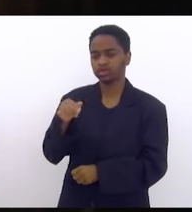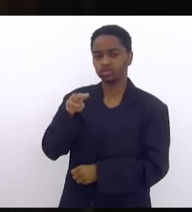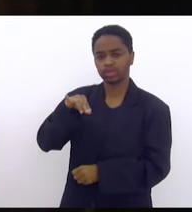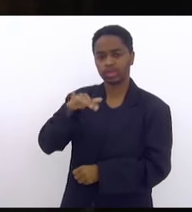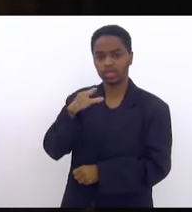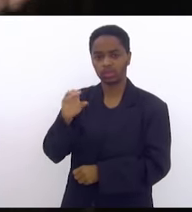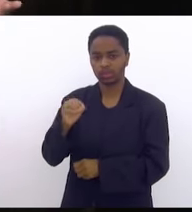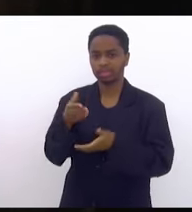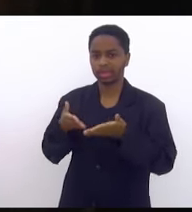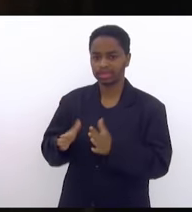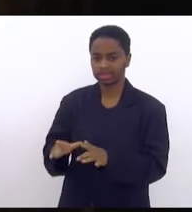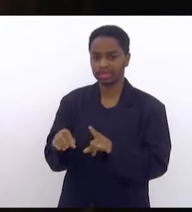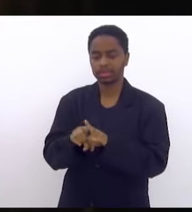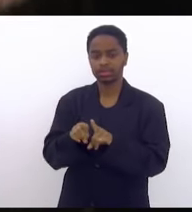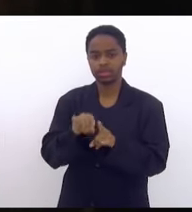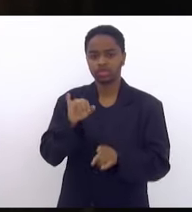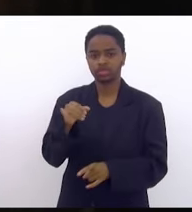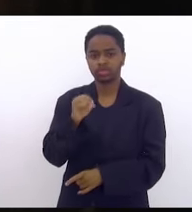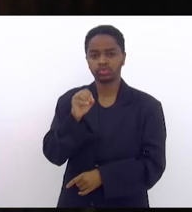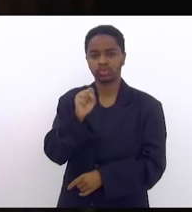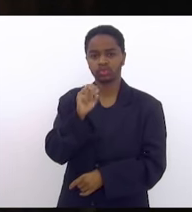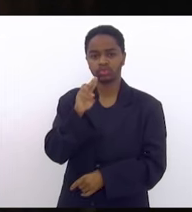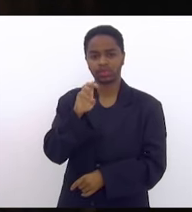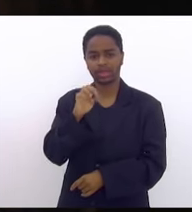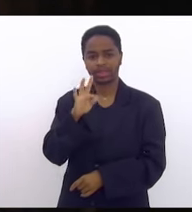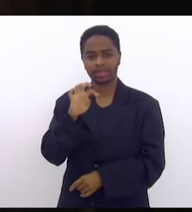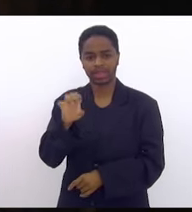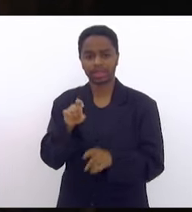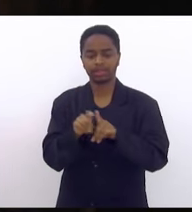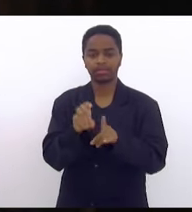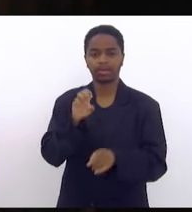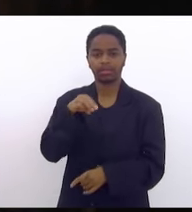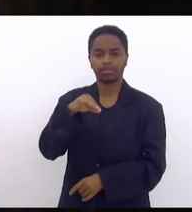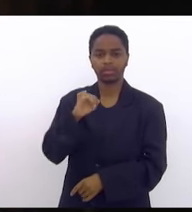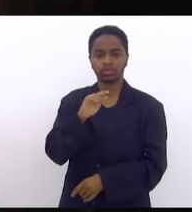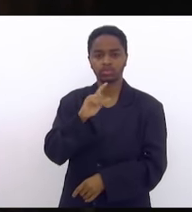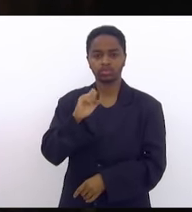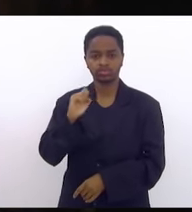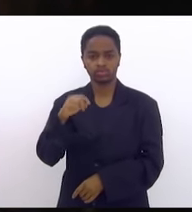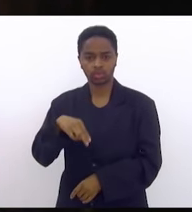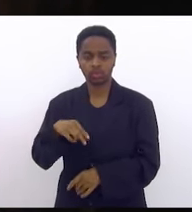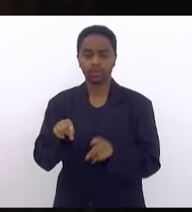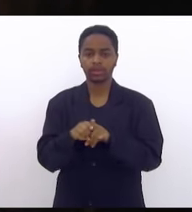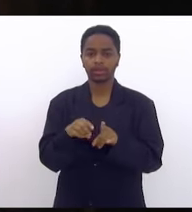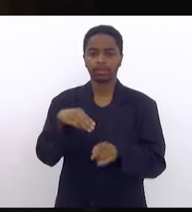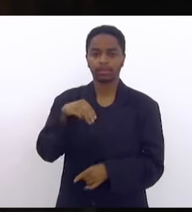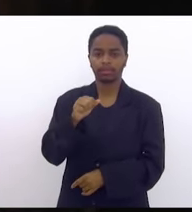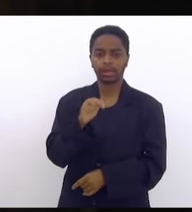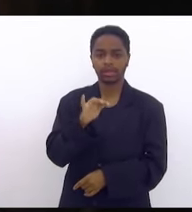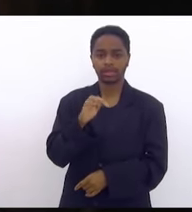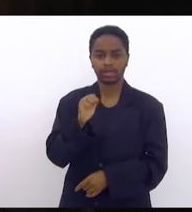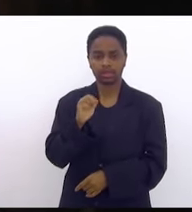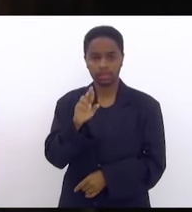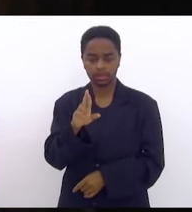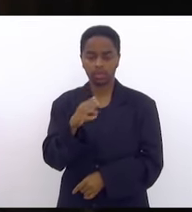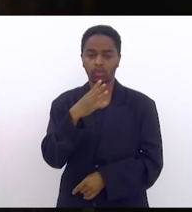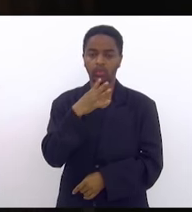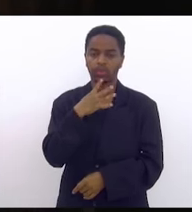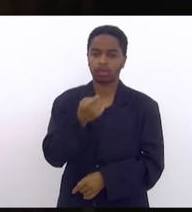praticamente, Josué Té, Emilson da farmácia, pô, Emilson, irmão, o doutor Maíra, eu conheço há pouco tempo,